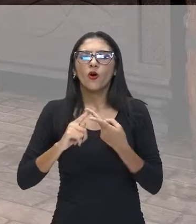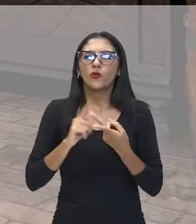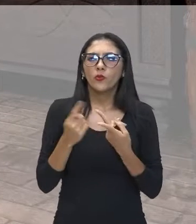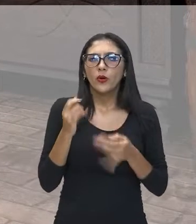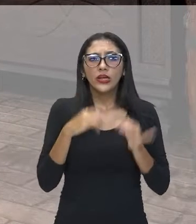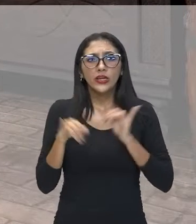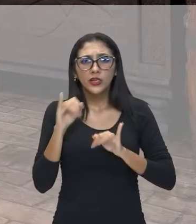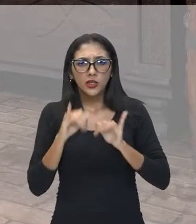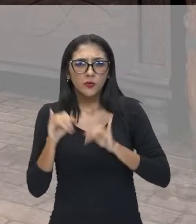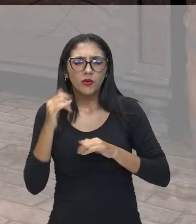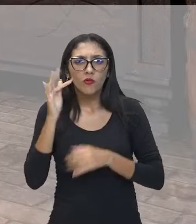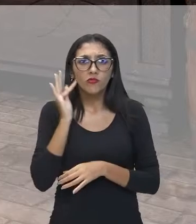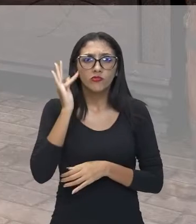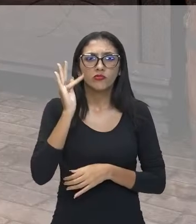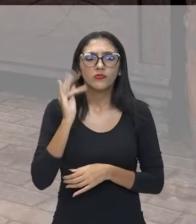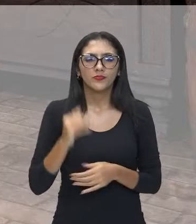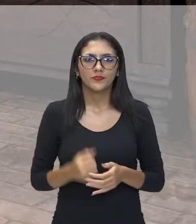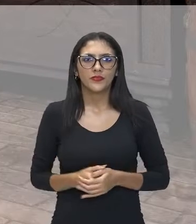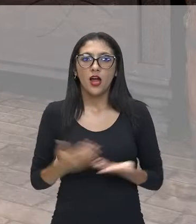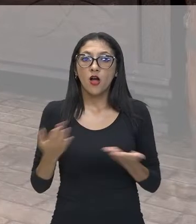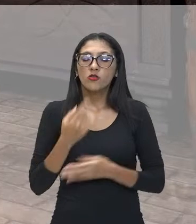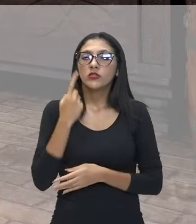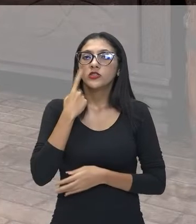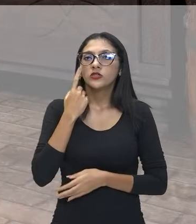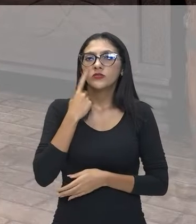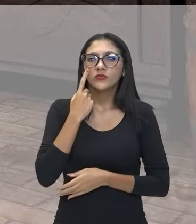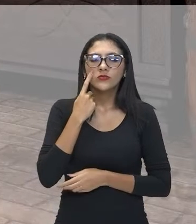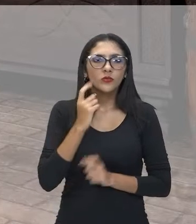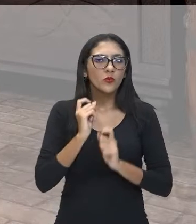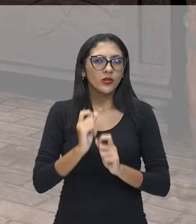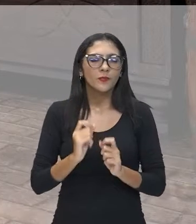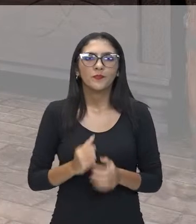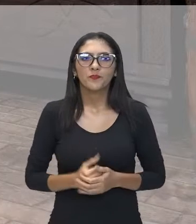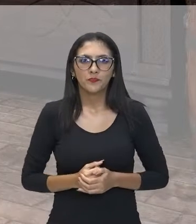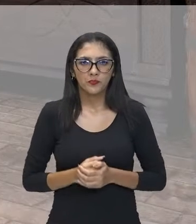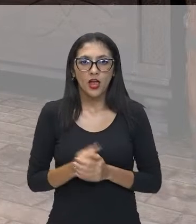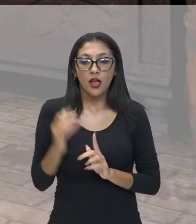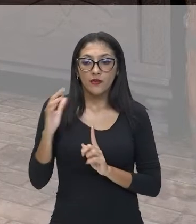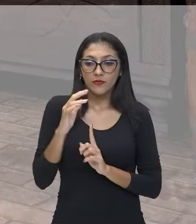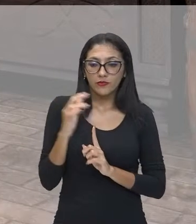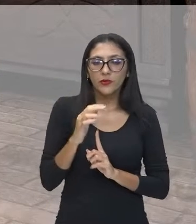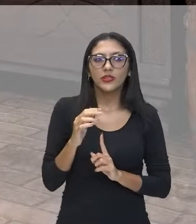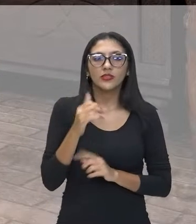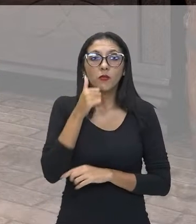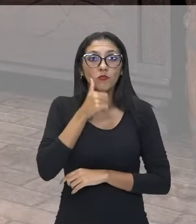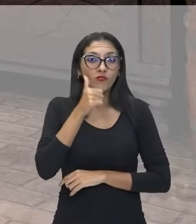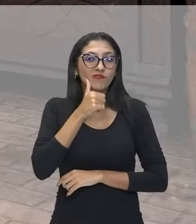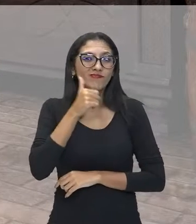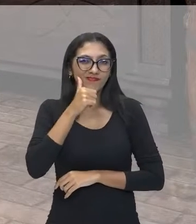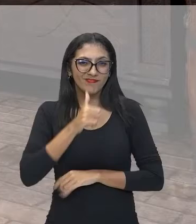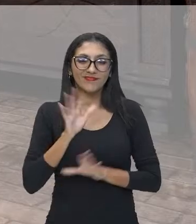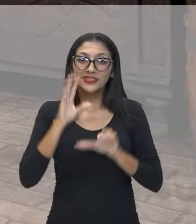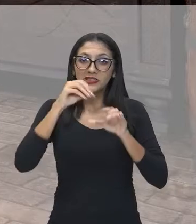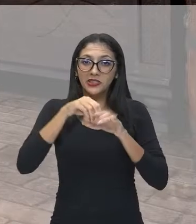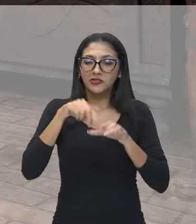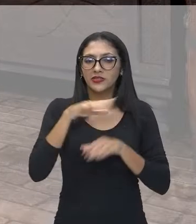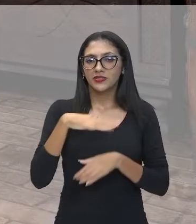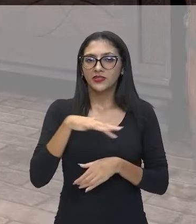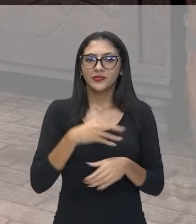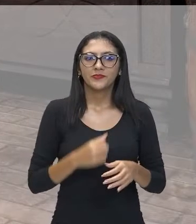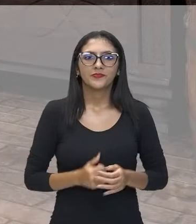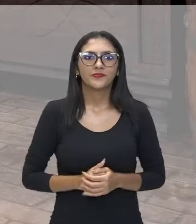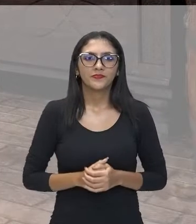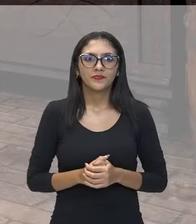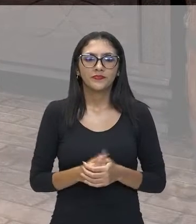e agora a gente vai ver o quanto as mulheres também participam desse desenvolvimento, tá? E aí, primeiro, eu vou começar falando